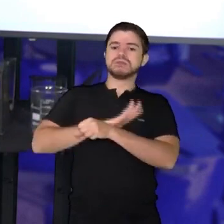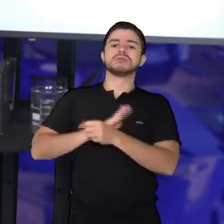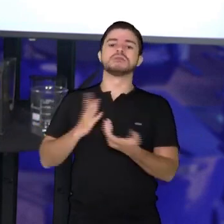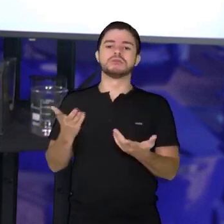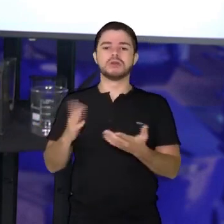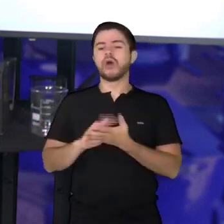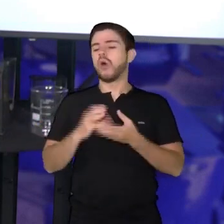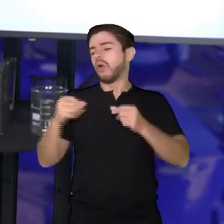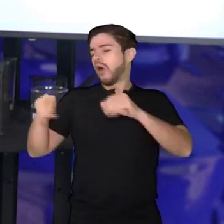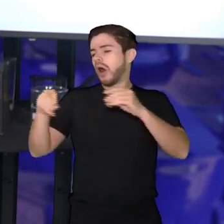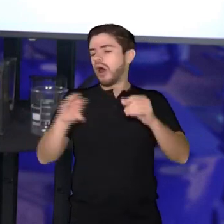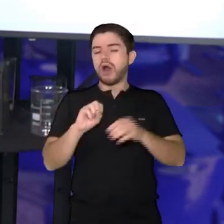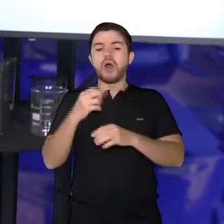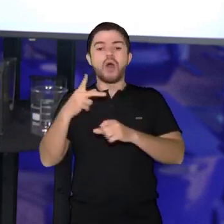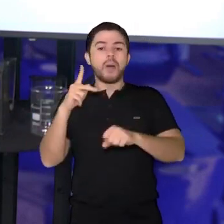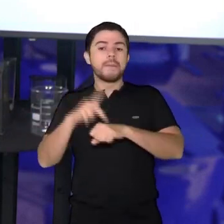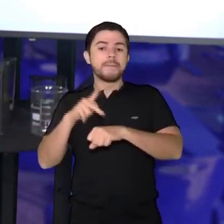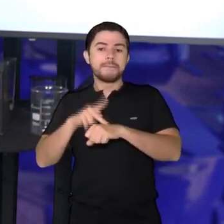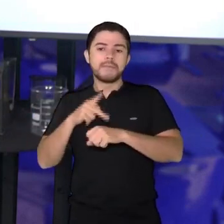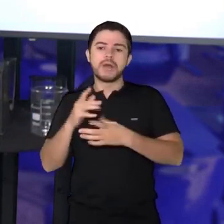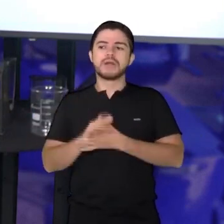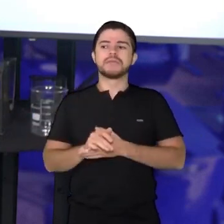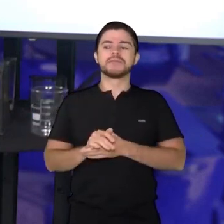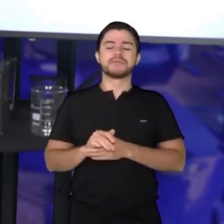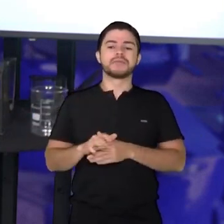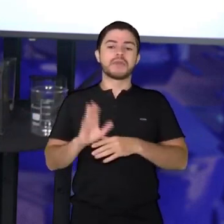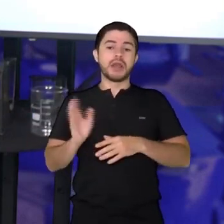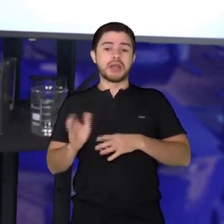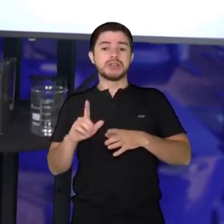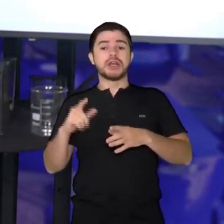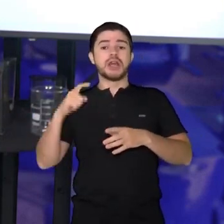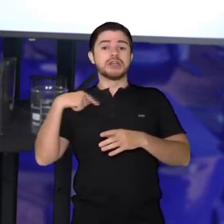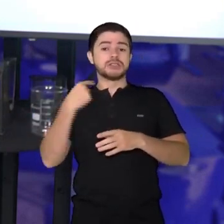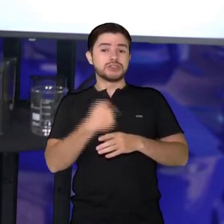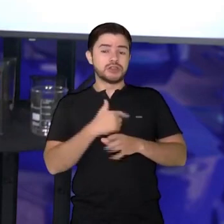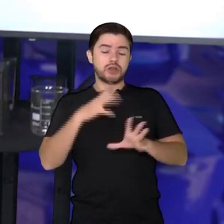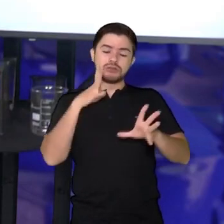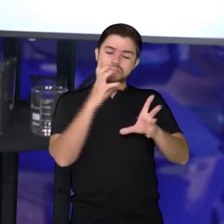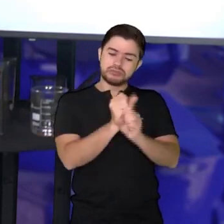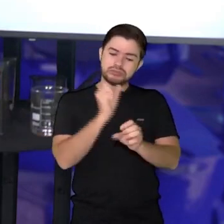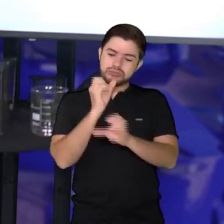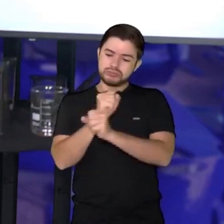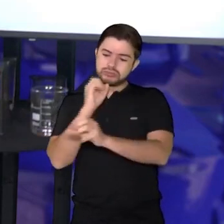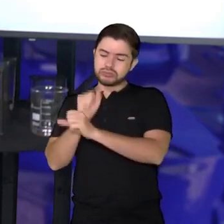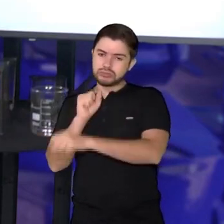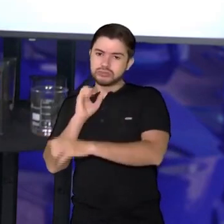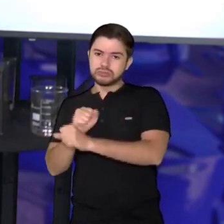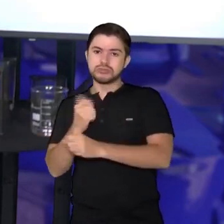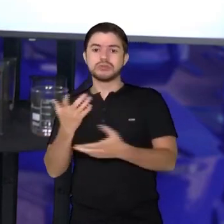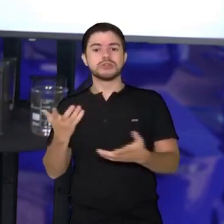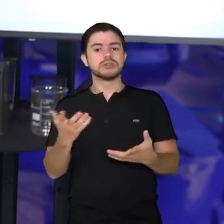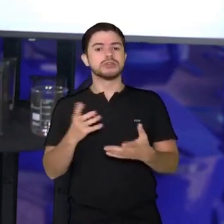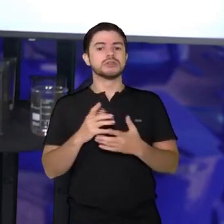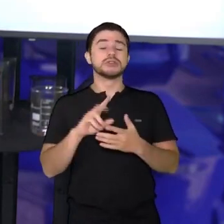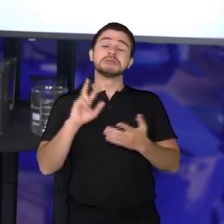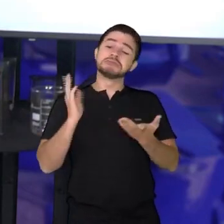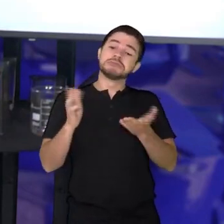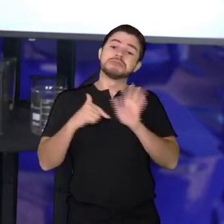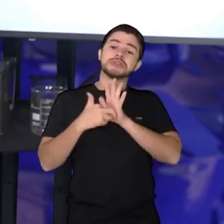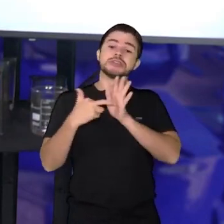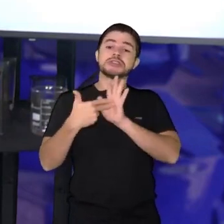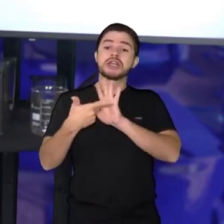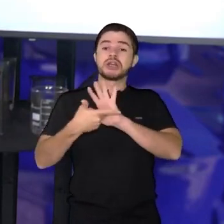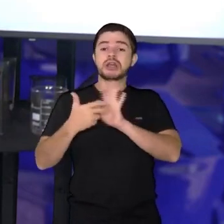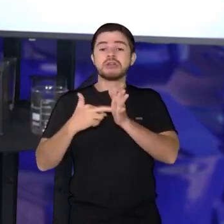com areia ou com brita. Então, já que a gente calculou o volume total desse caminhão em especial, isso seria